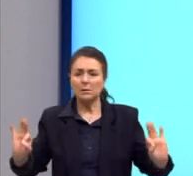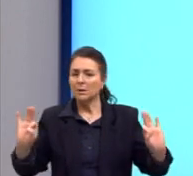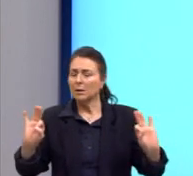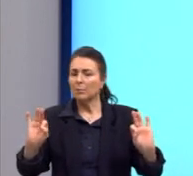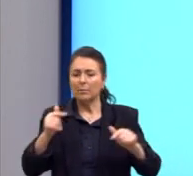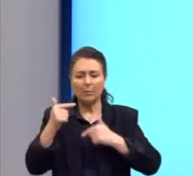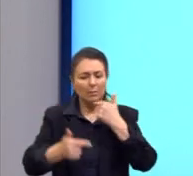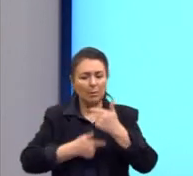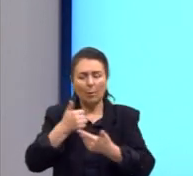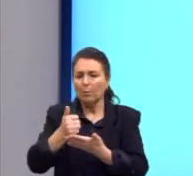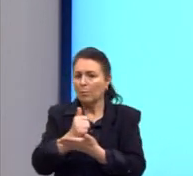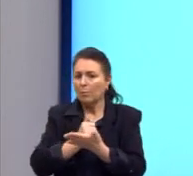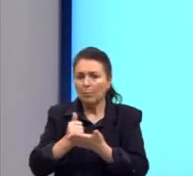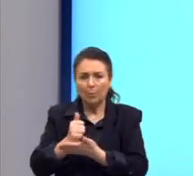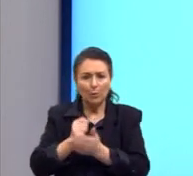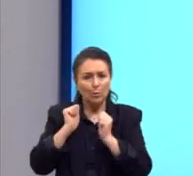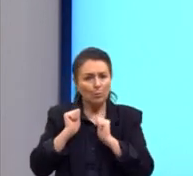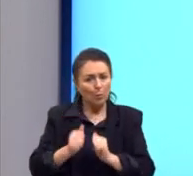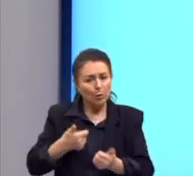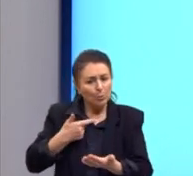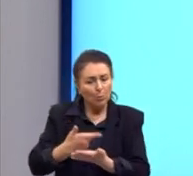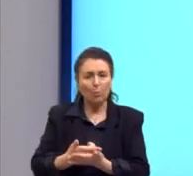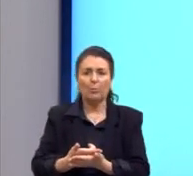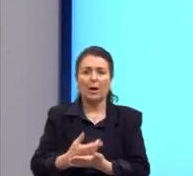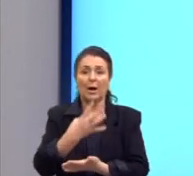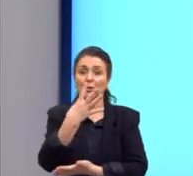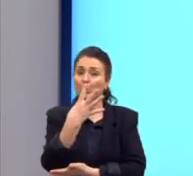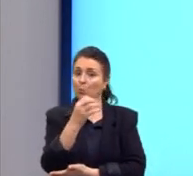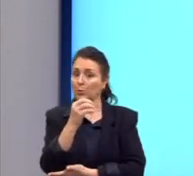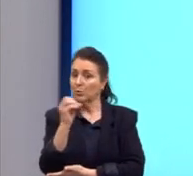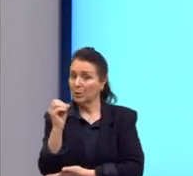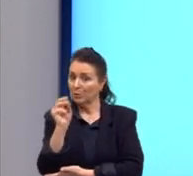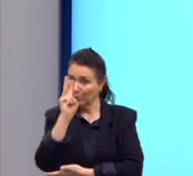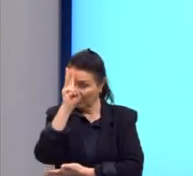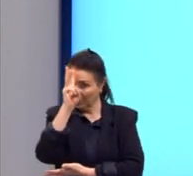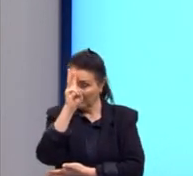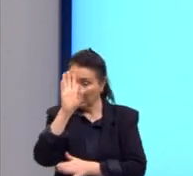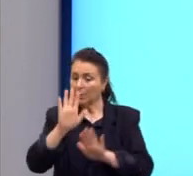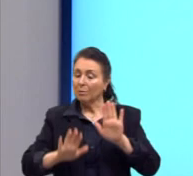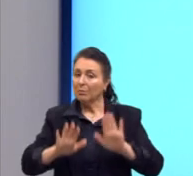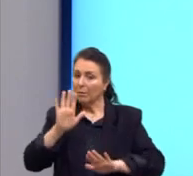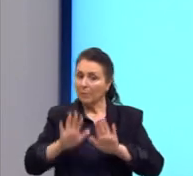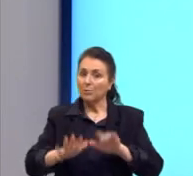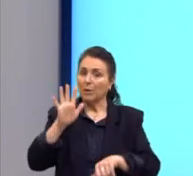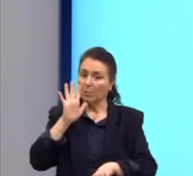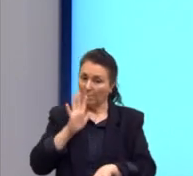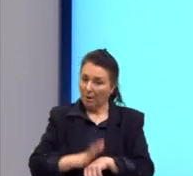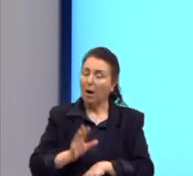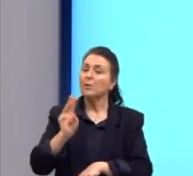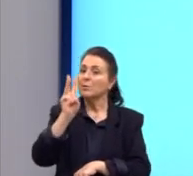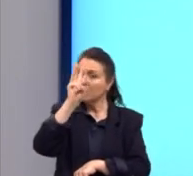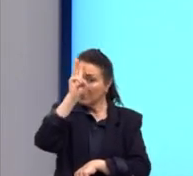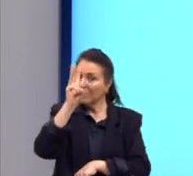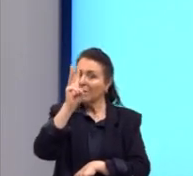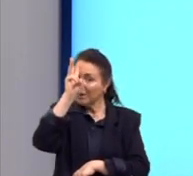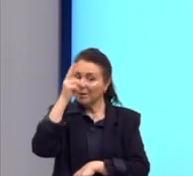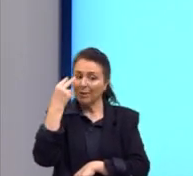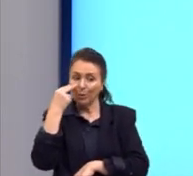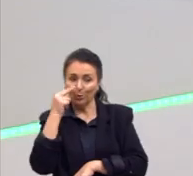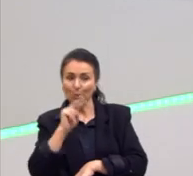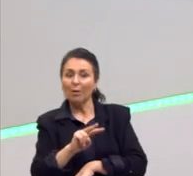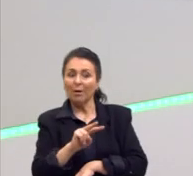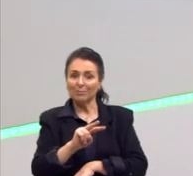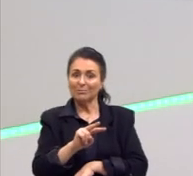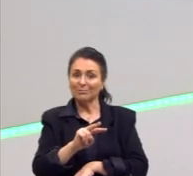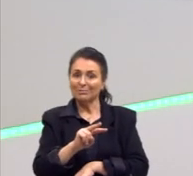eu posso comprar essa aqui né de 400 watts Mas o que eu quero né uma mais potente Justamente a gente